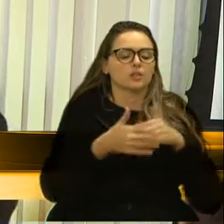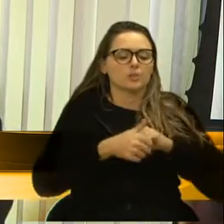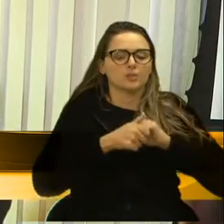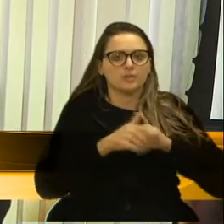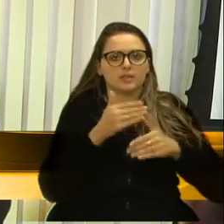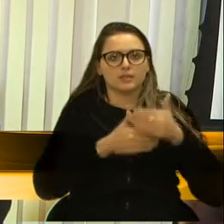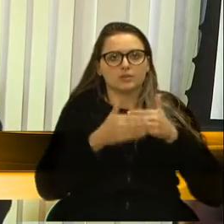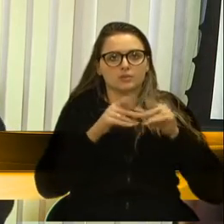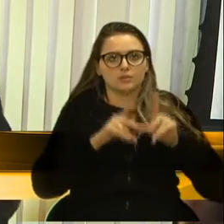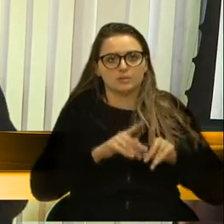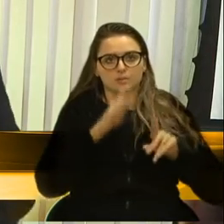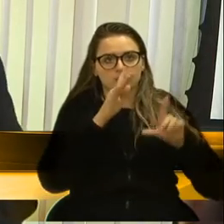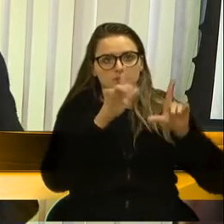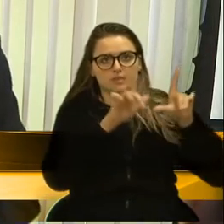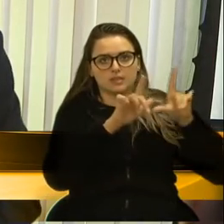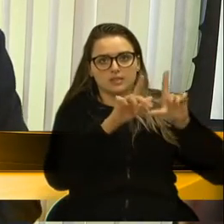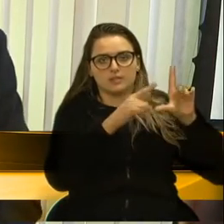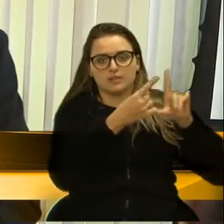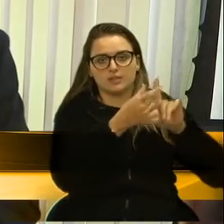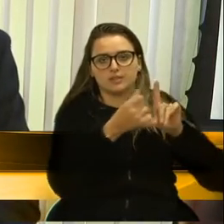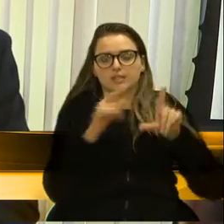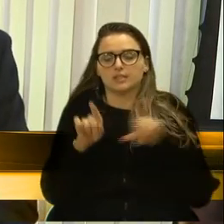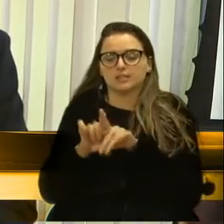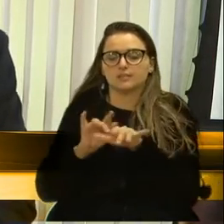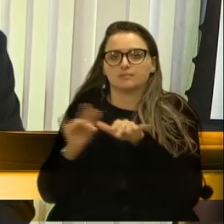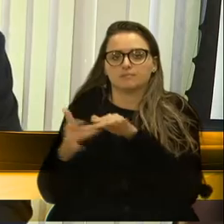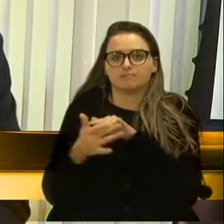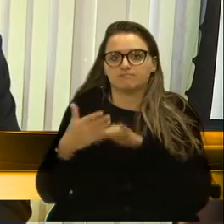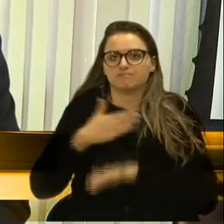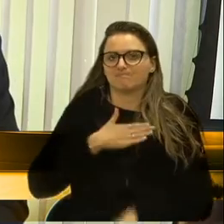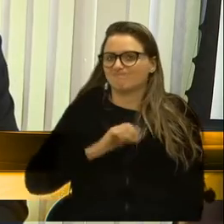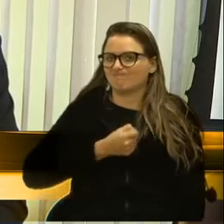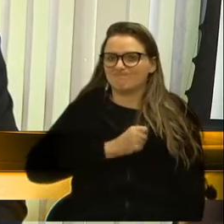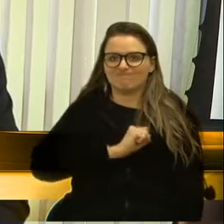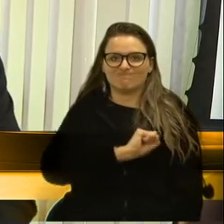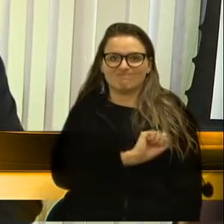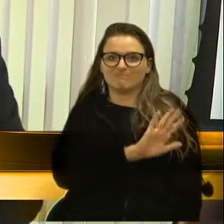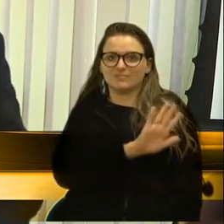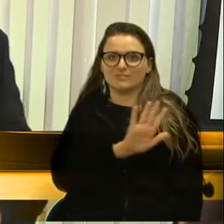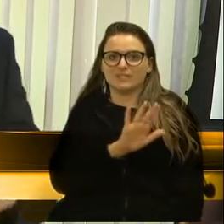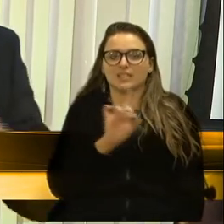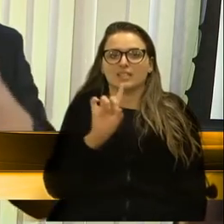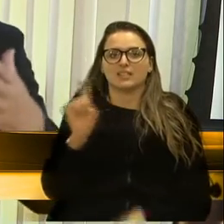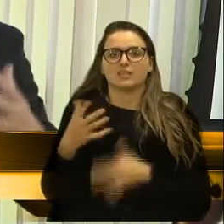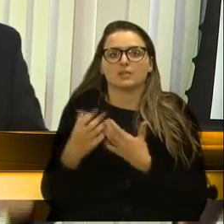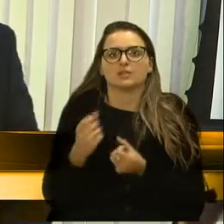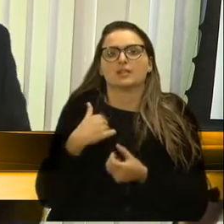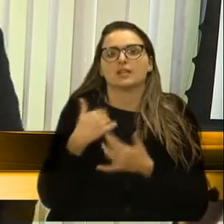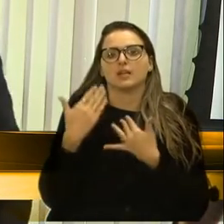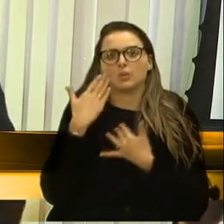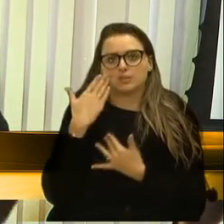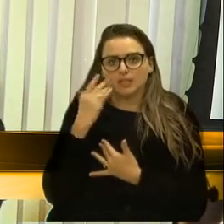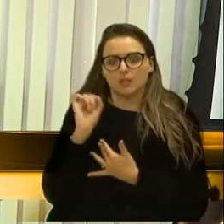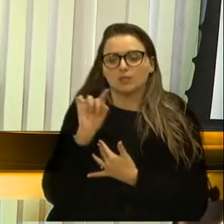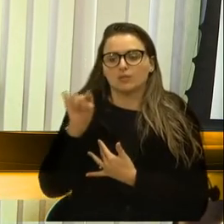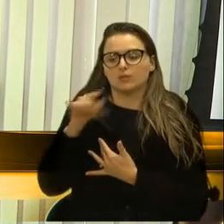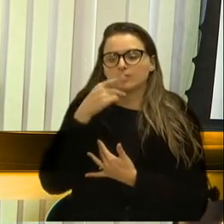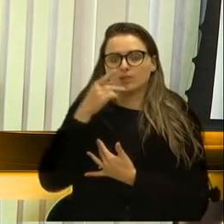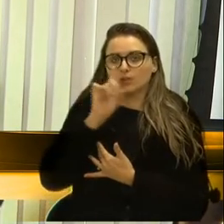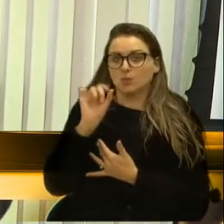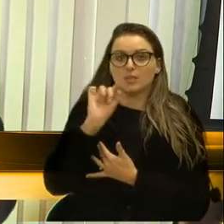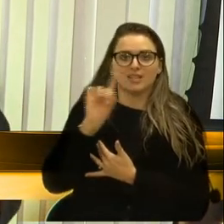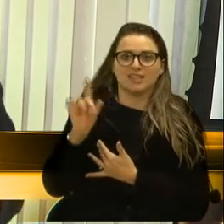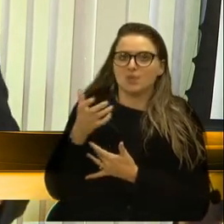do canal 16 da TV Câmara. A minha indignação, vereador Kiko, eu sei que o senhor não quis dizer o que o senhor disse, mas é